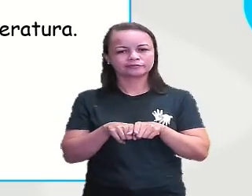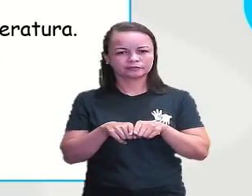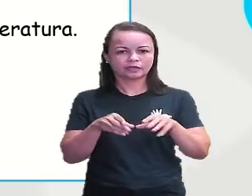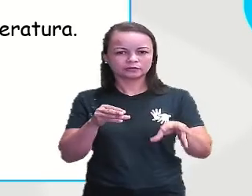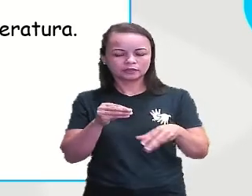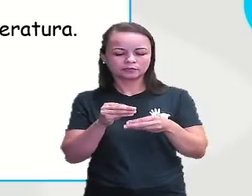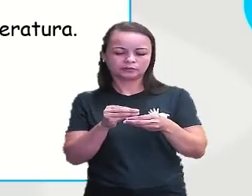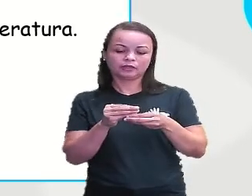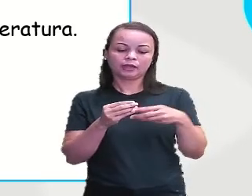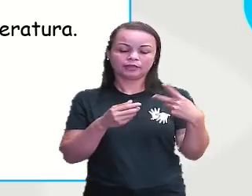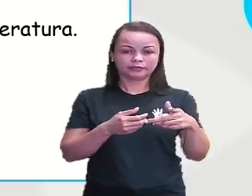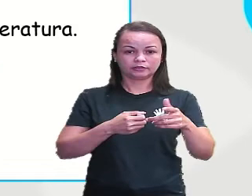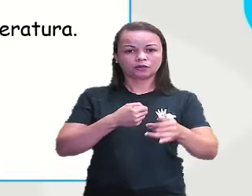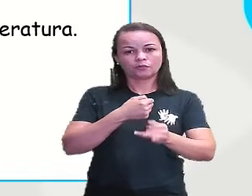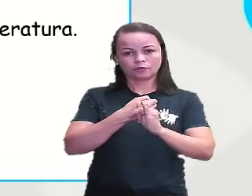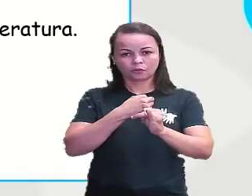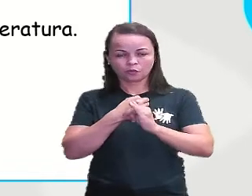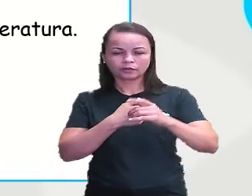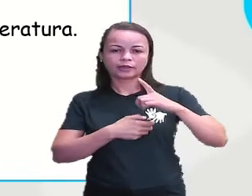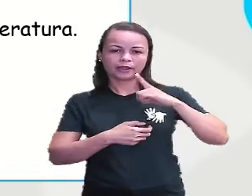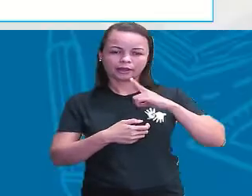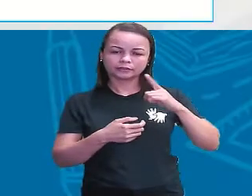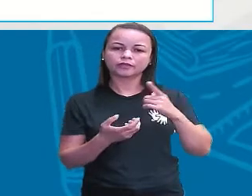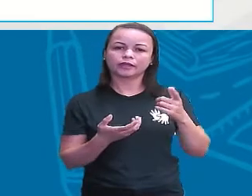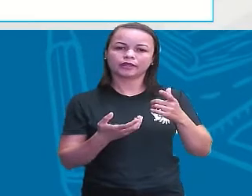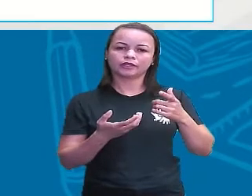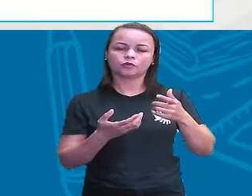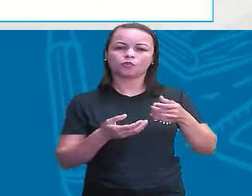uma mistura de jornalismo com literatura.